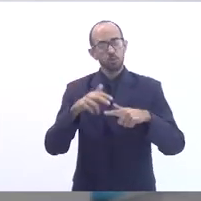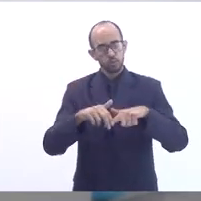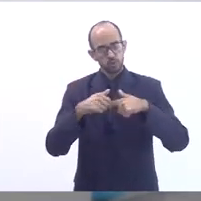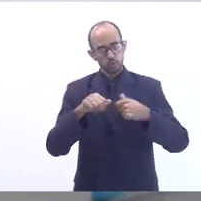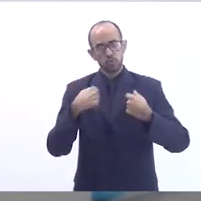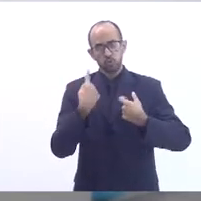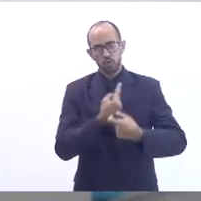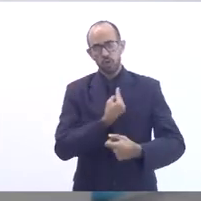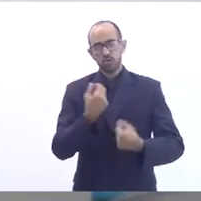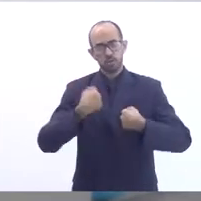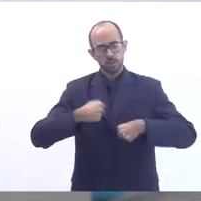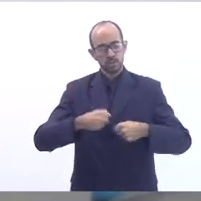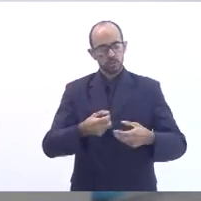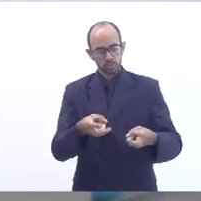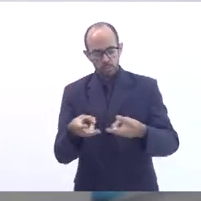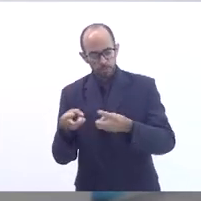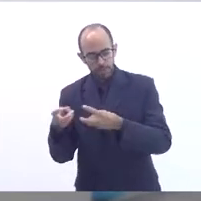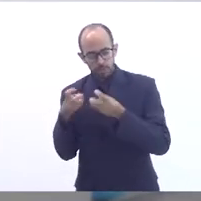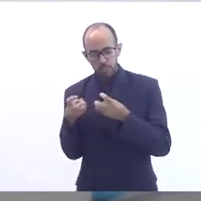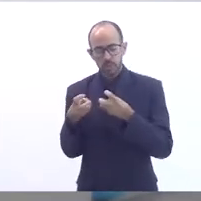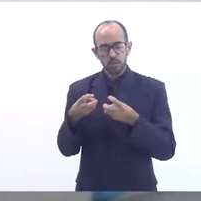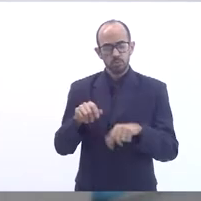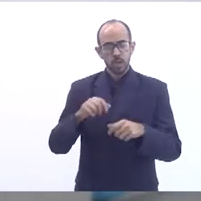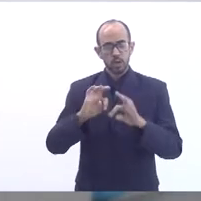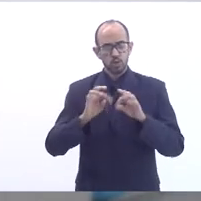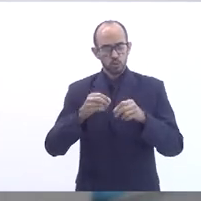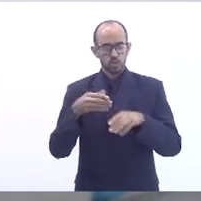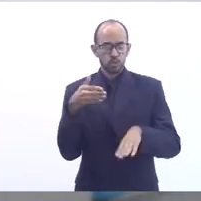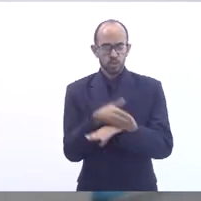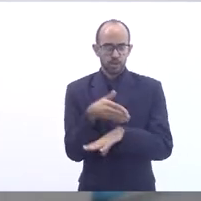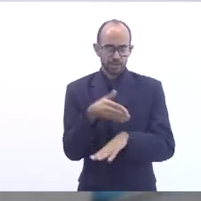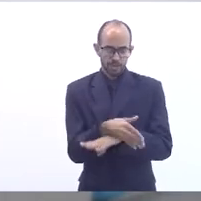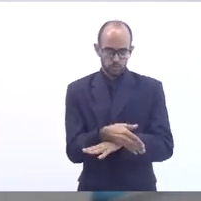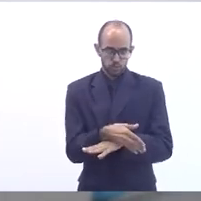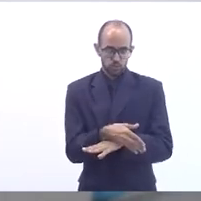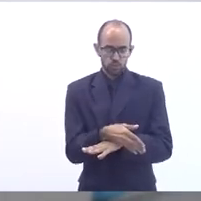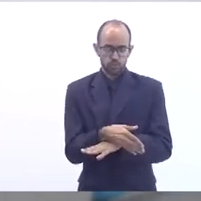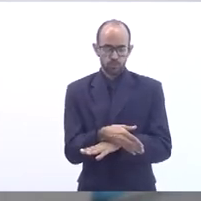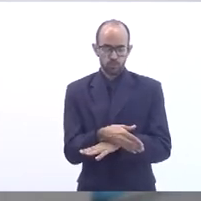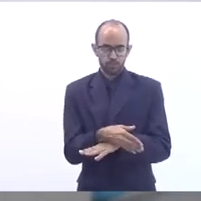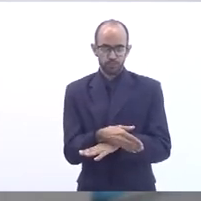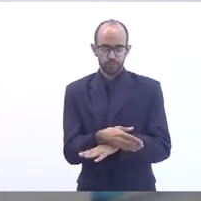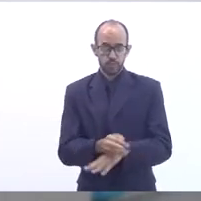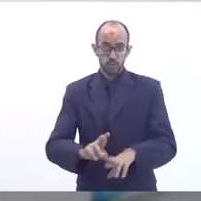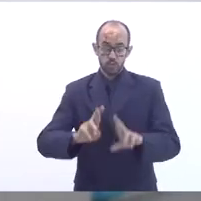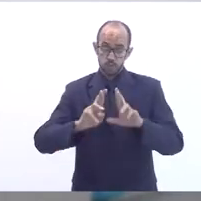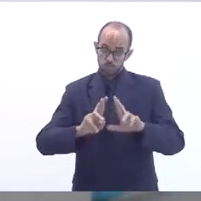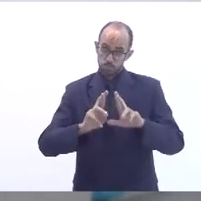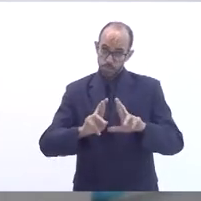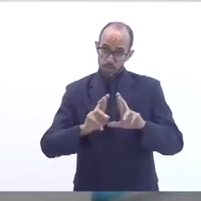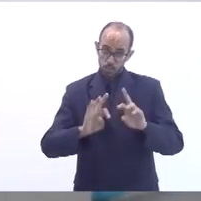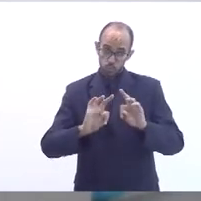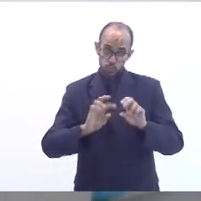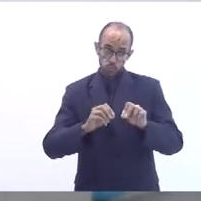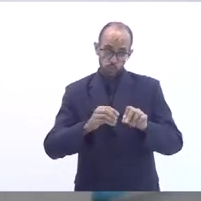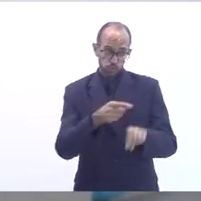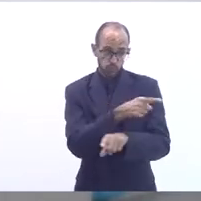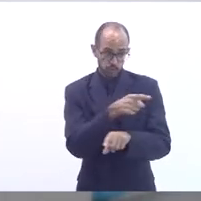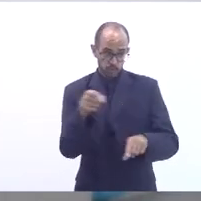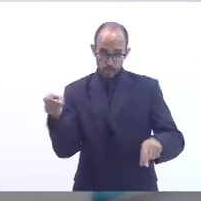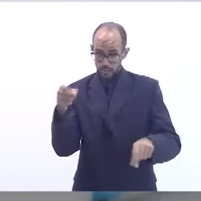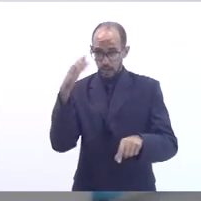ouvidos para que todos possam ter acesso democrático essa planta e eu espero todos vocês lá amanhã